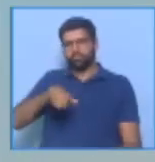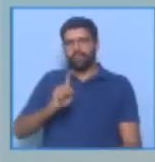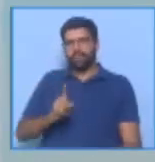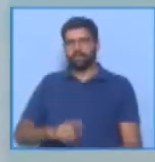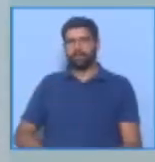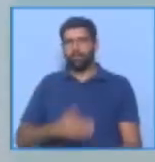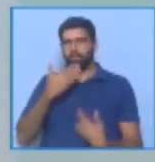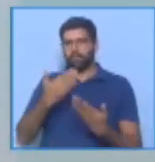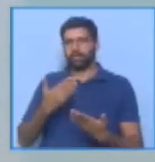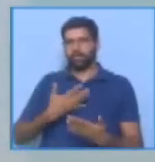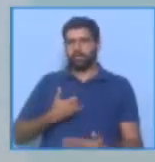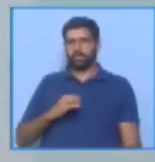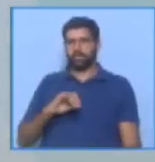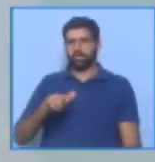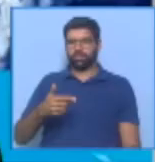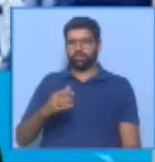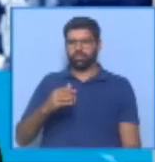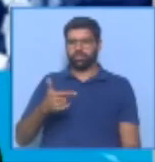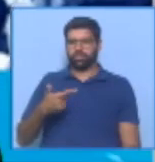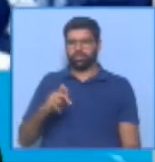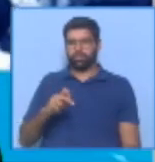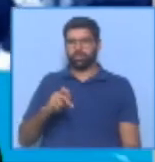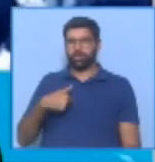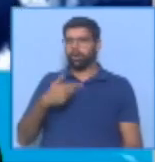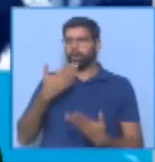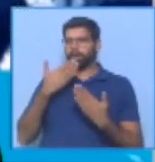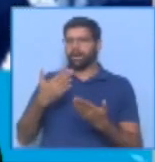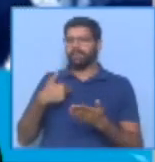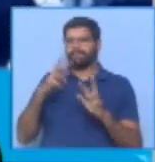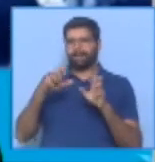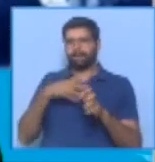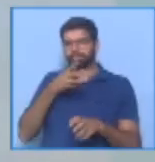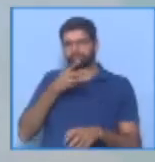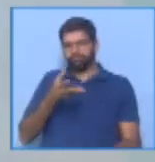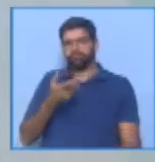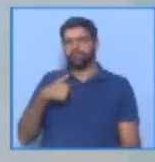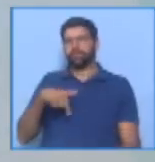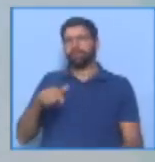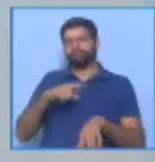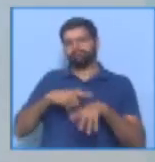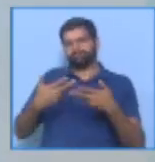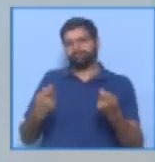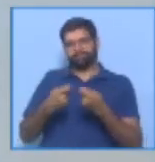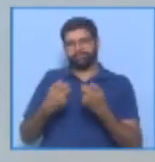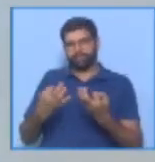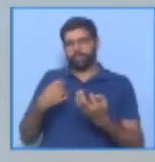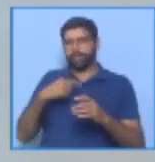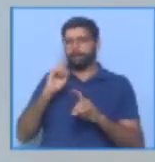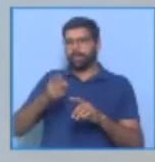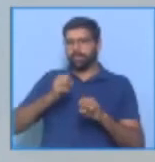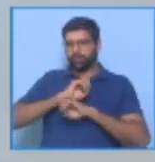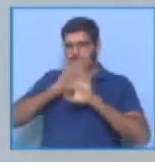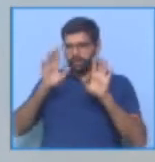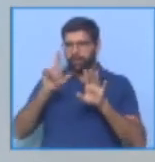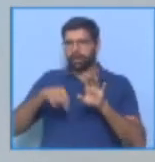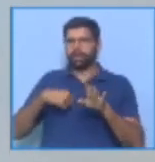por nos ter aqui falado desta questão que está na ordem do dia e que merece clarificação e estudo